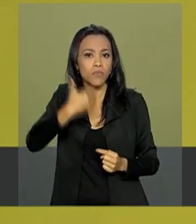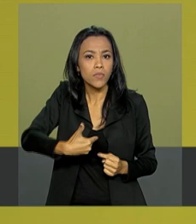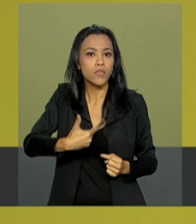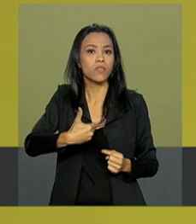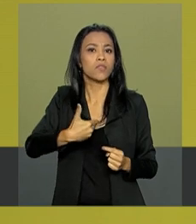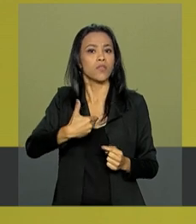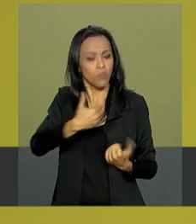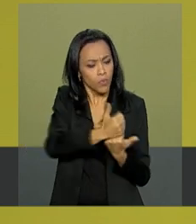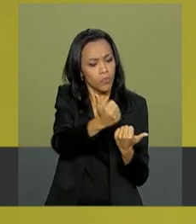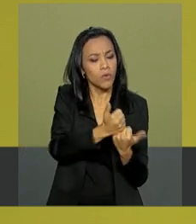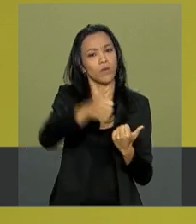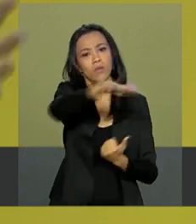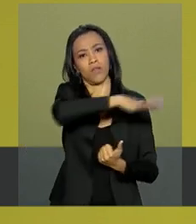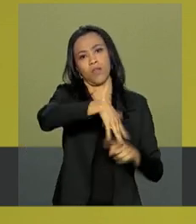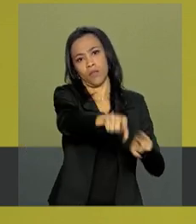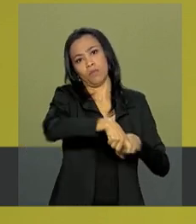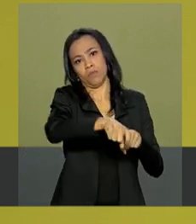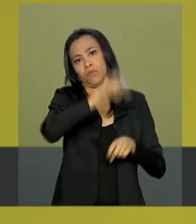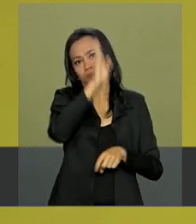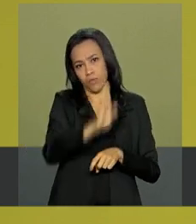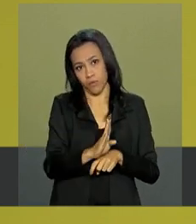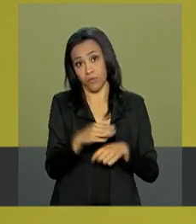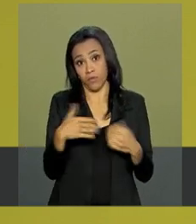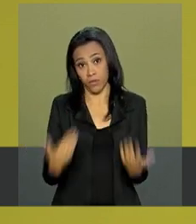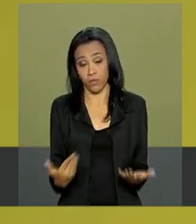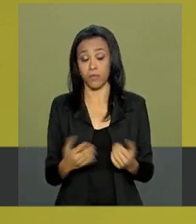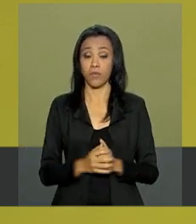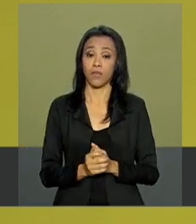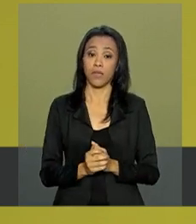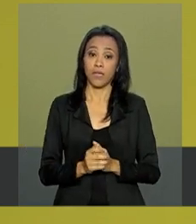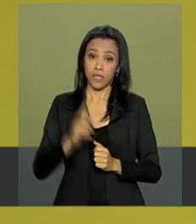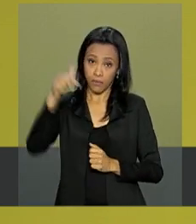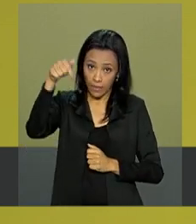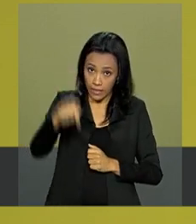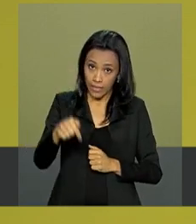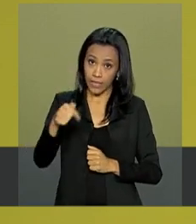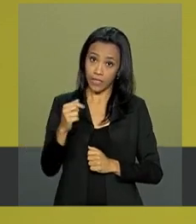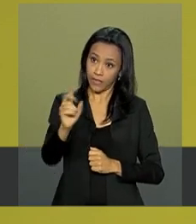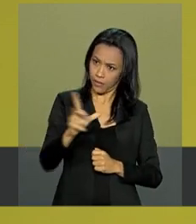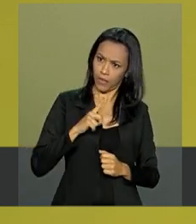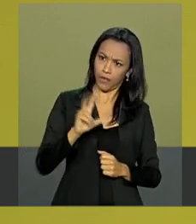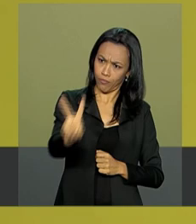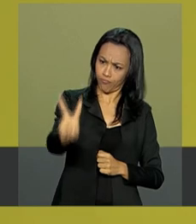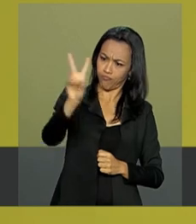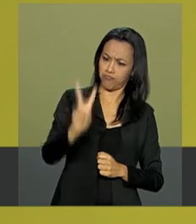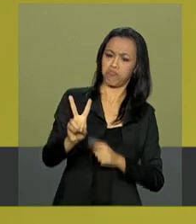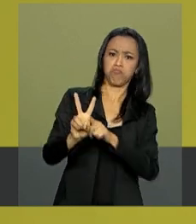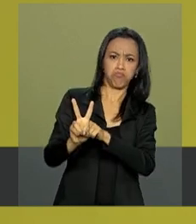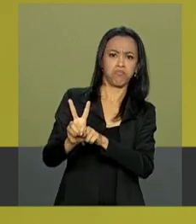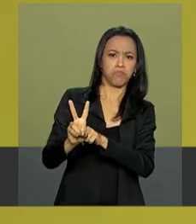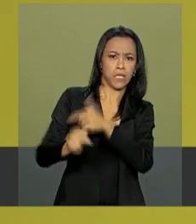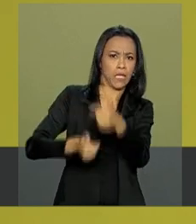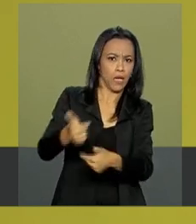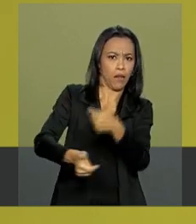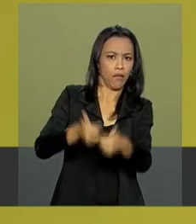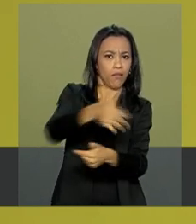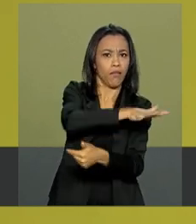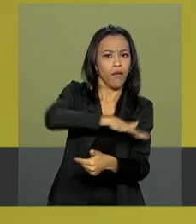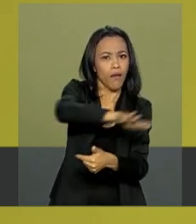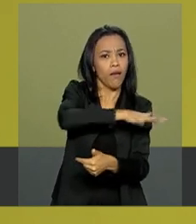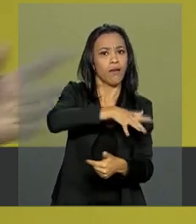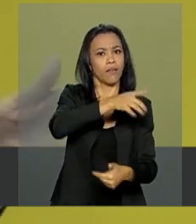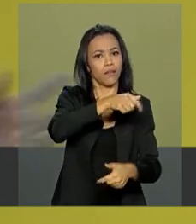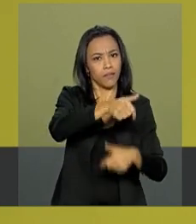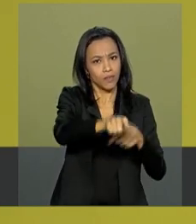agricultura brasileira. E como aqui Melles e Keffer estão agricultores, pessoas do agronegócio, eu